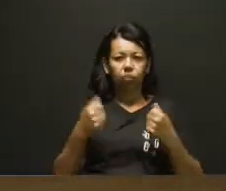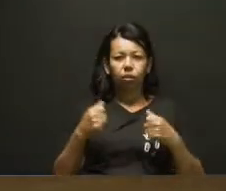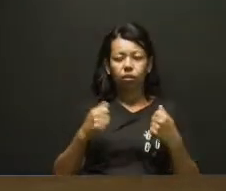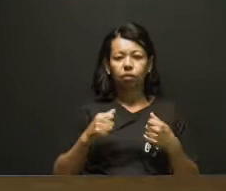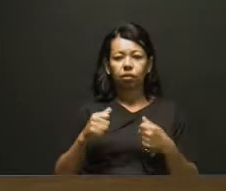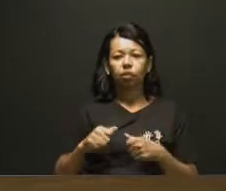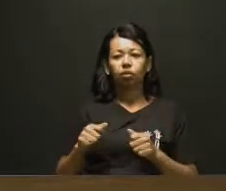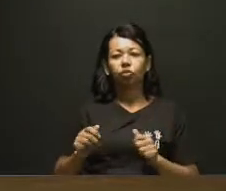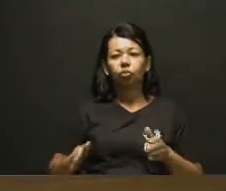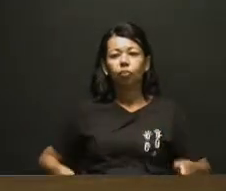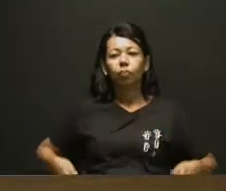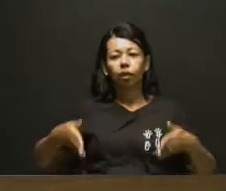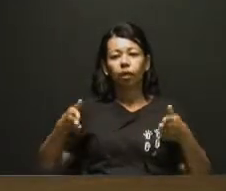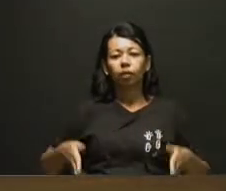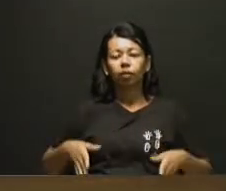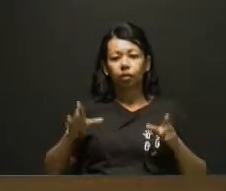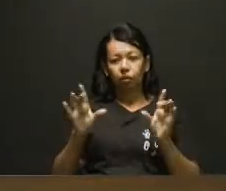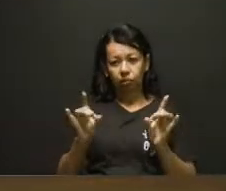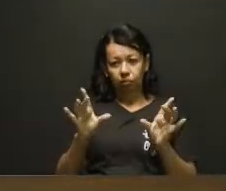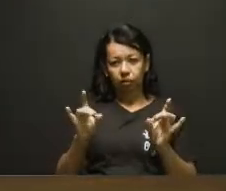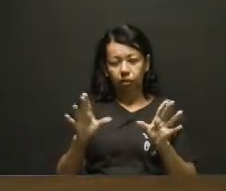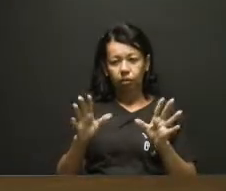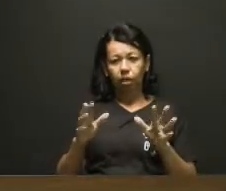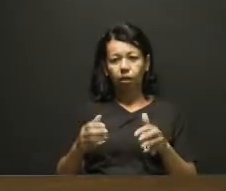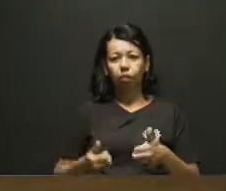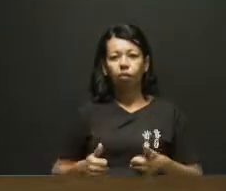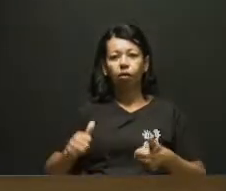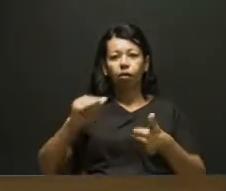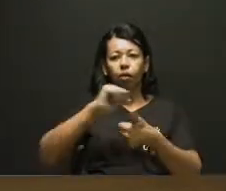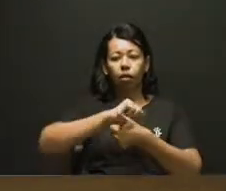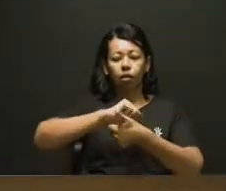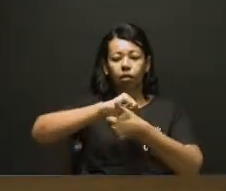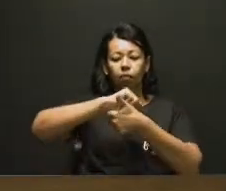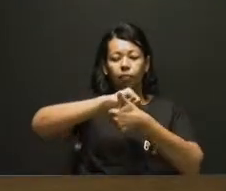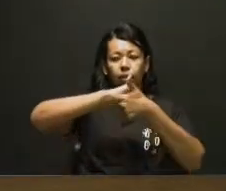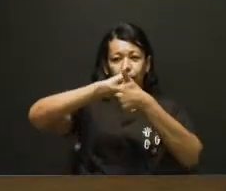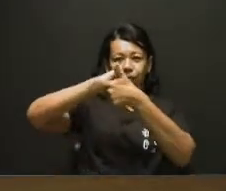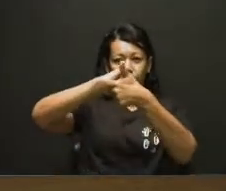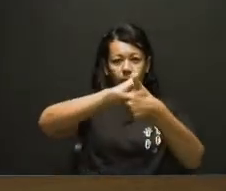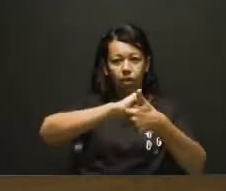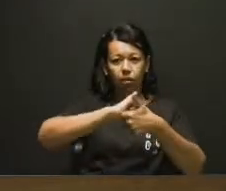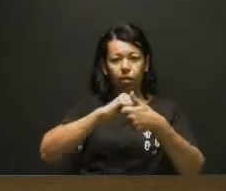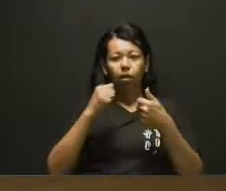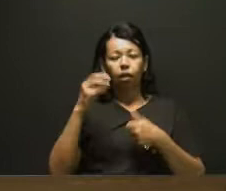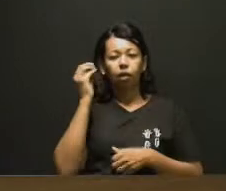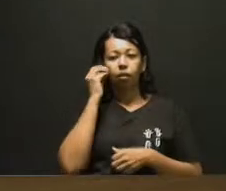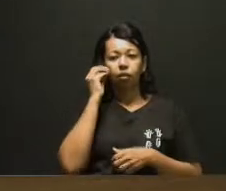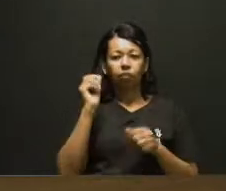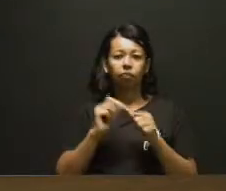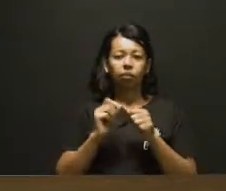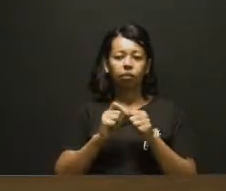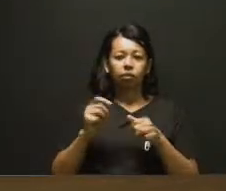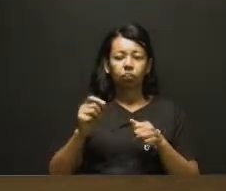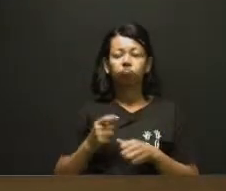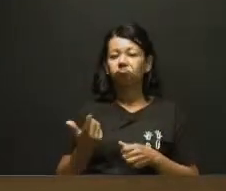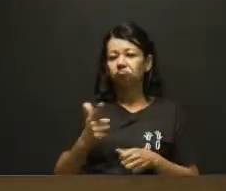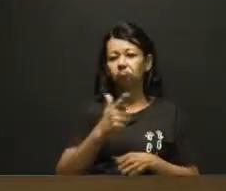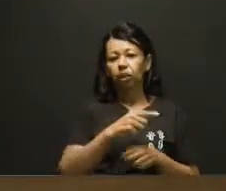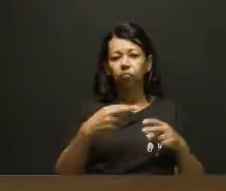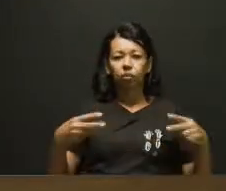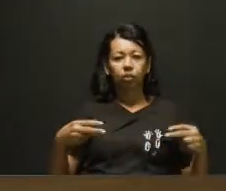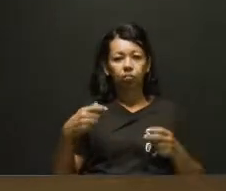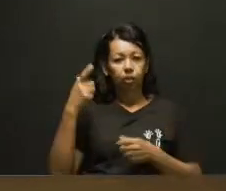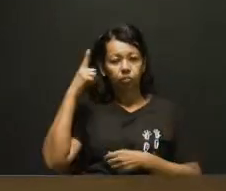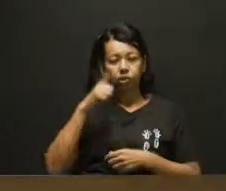especial ea gente o que a gente tenta fazer para atender a gente tenta fazer um evento para atender eu tô com dois pedidos um